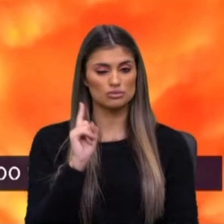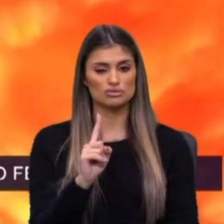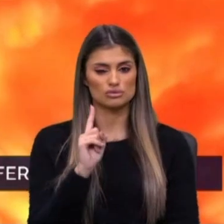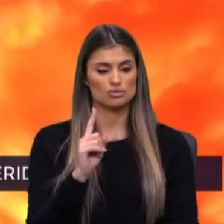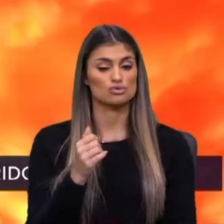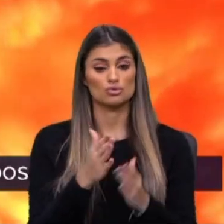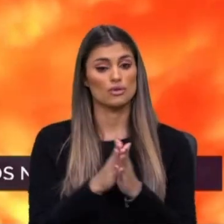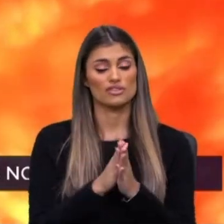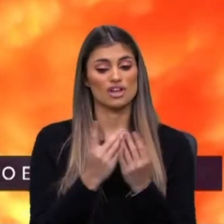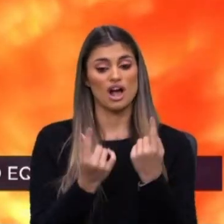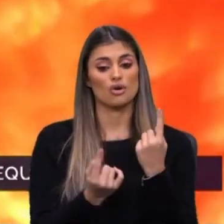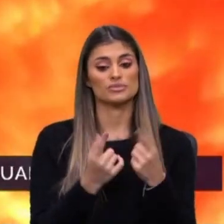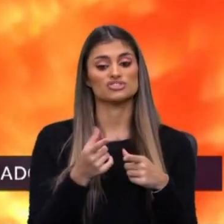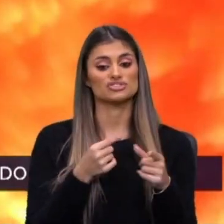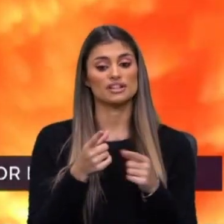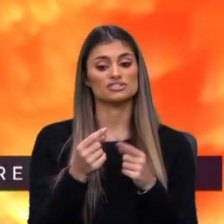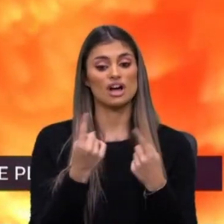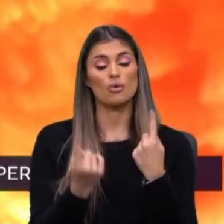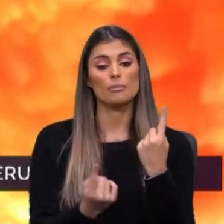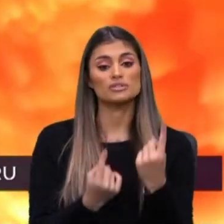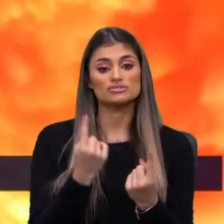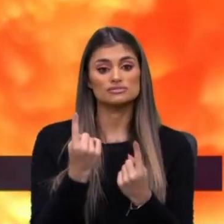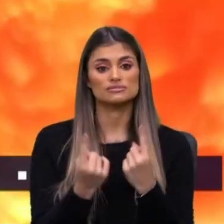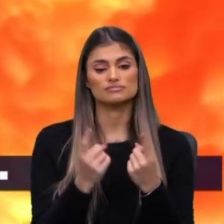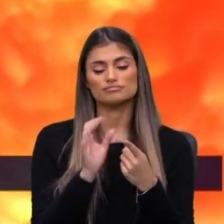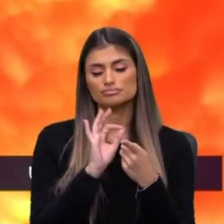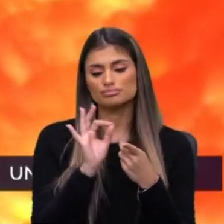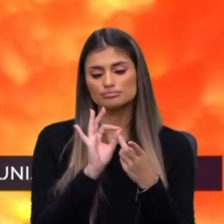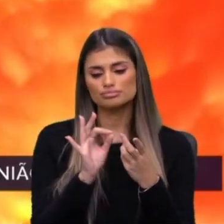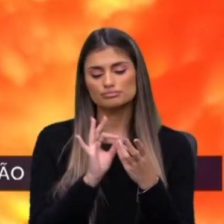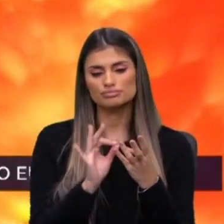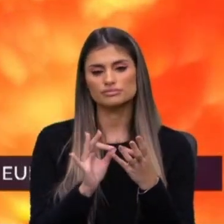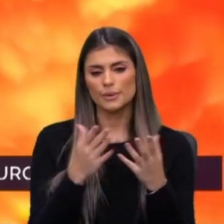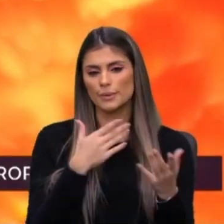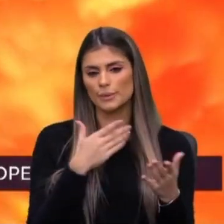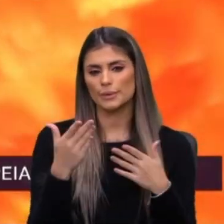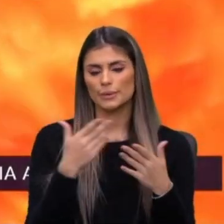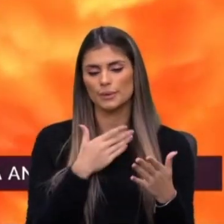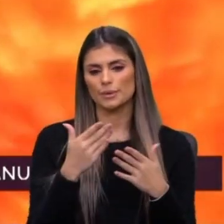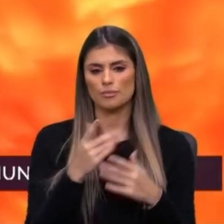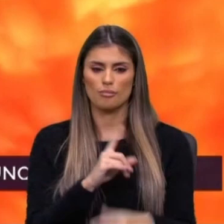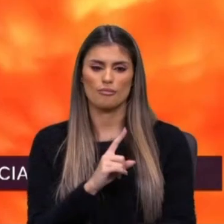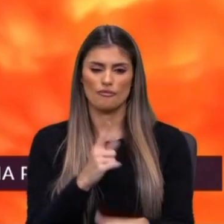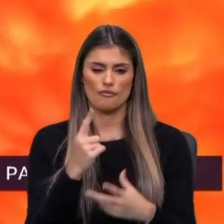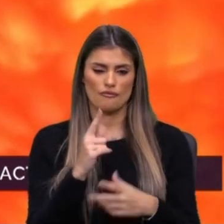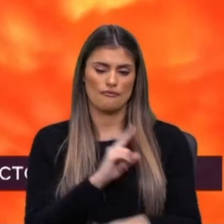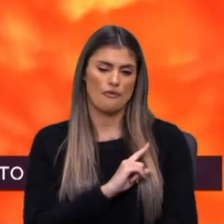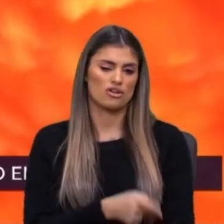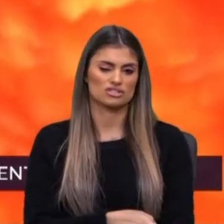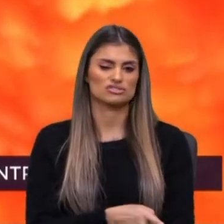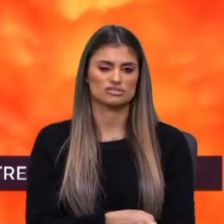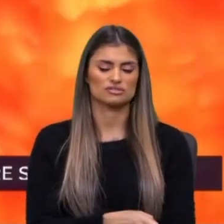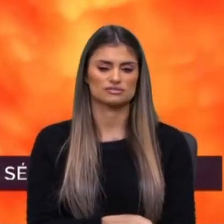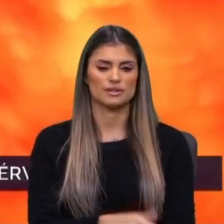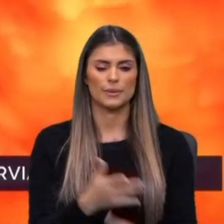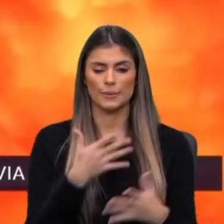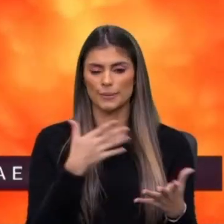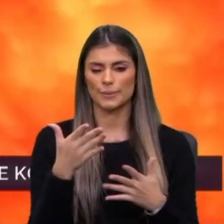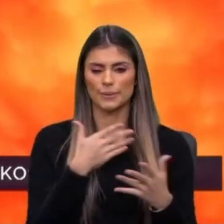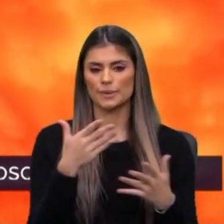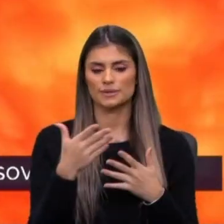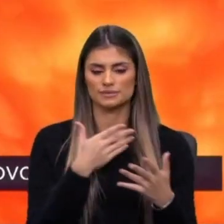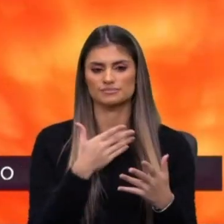todas, algumas destas estrelas de grande massa são caracterizadas por terem ventos poderosíssimos, ventos muito fortes,